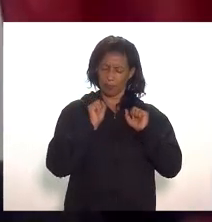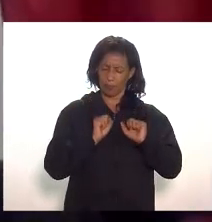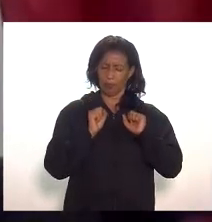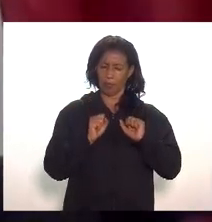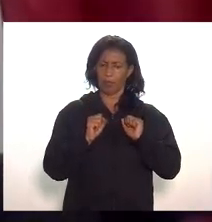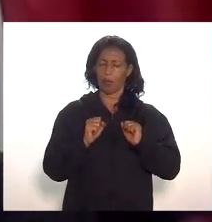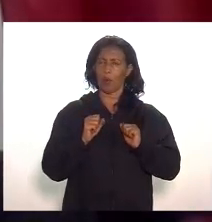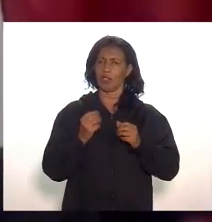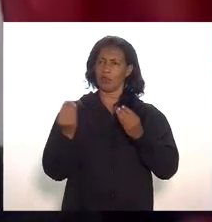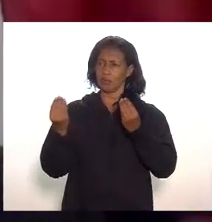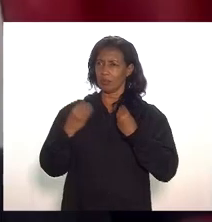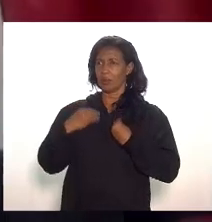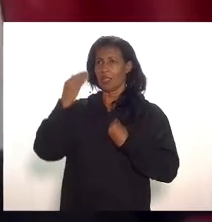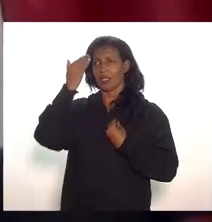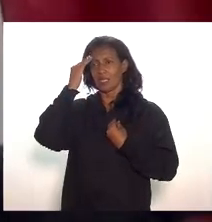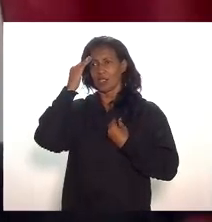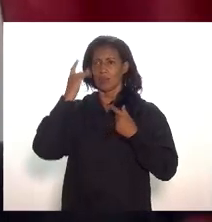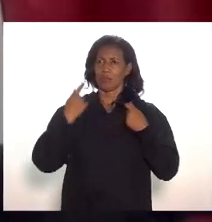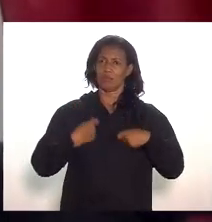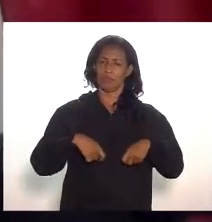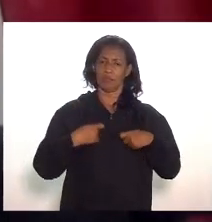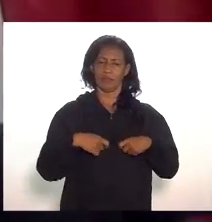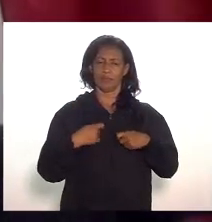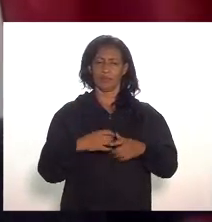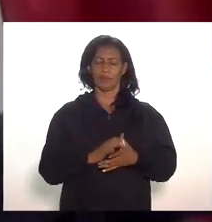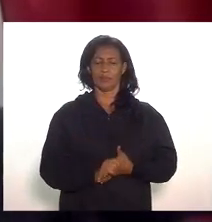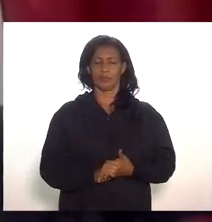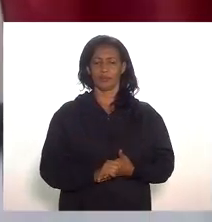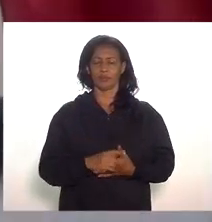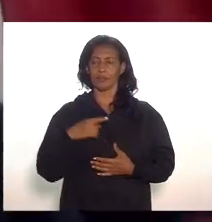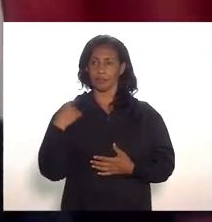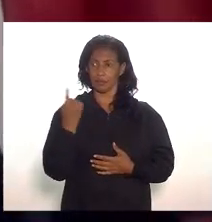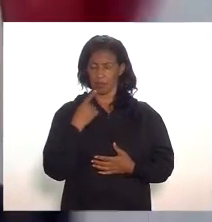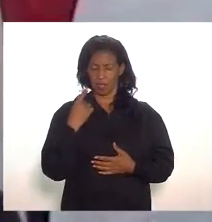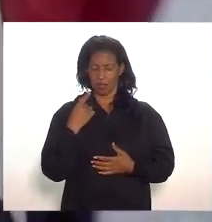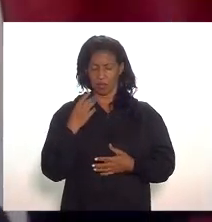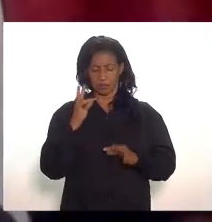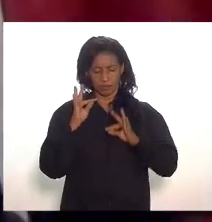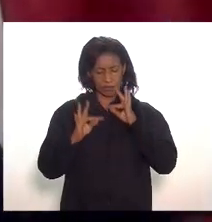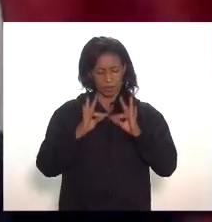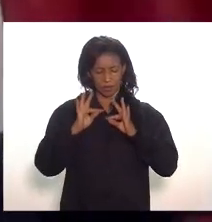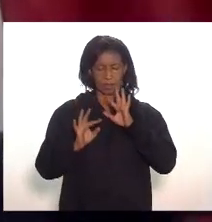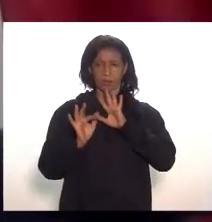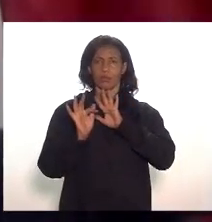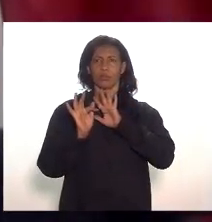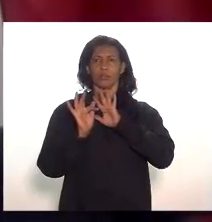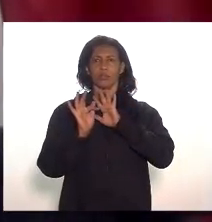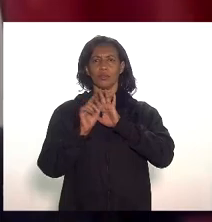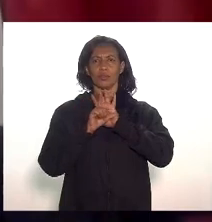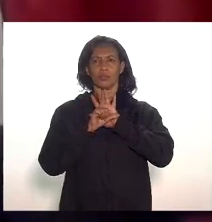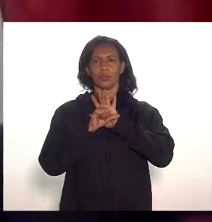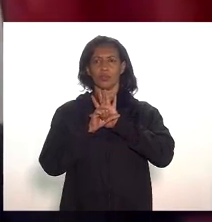entender necessário. Nós estamos tratando de uma lei, que é a Lei